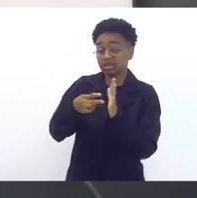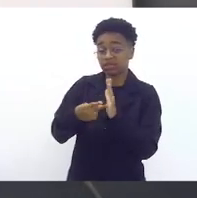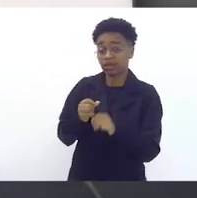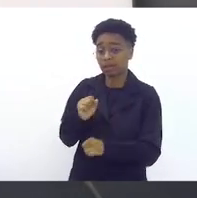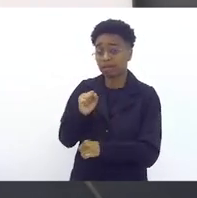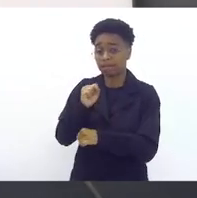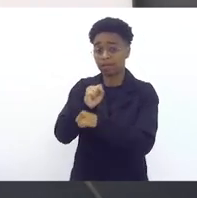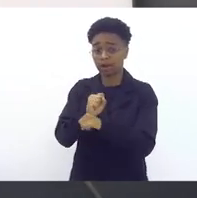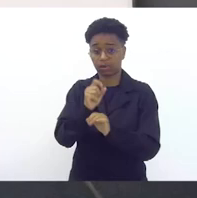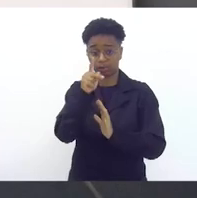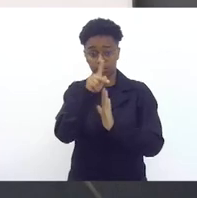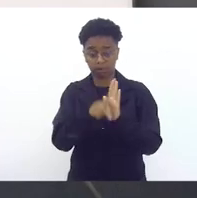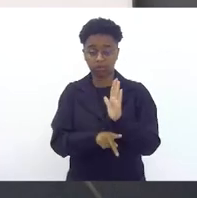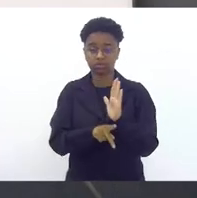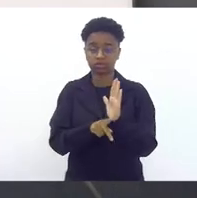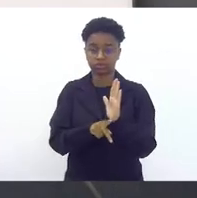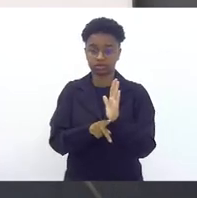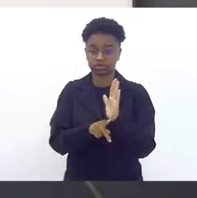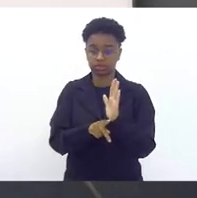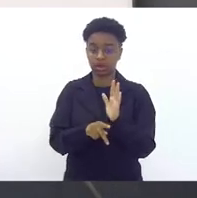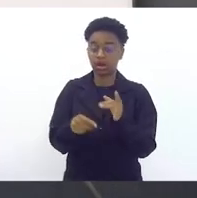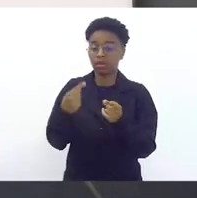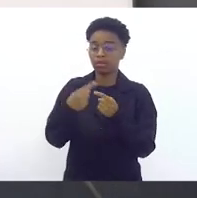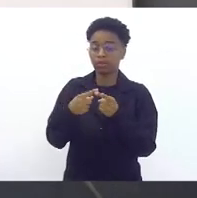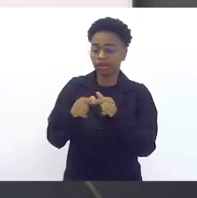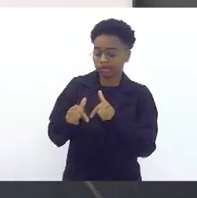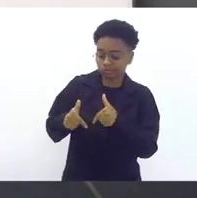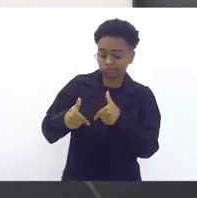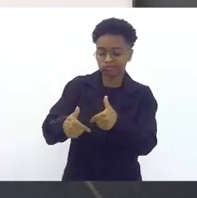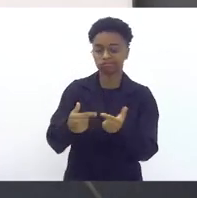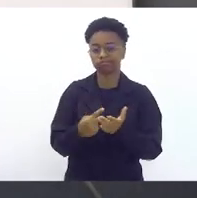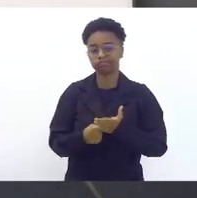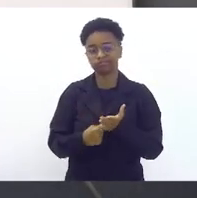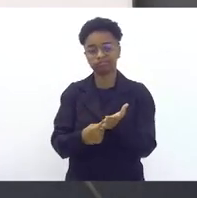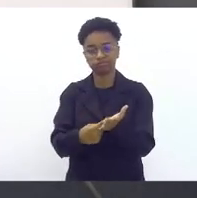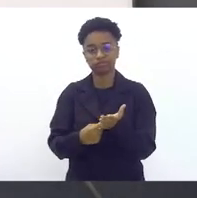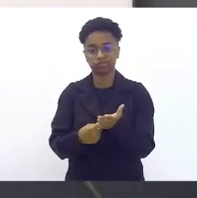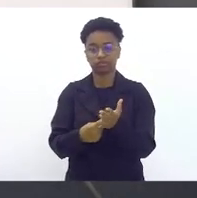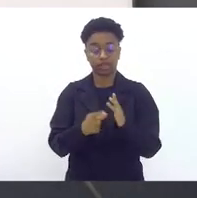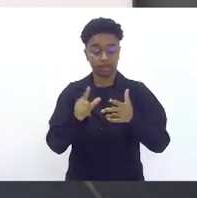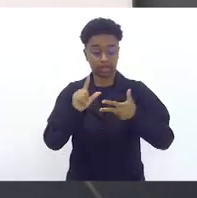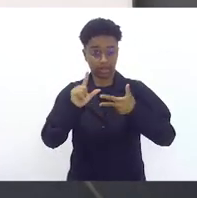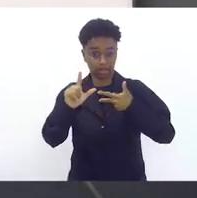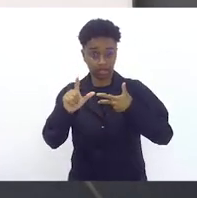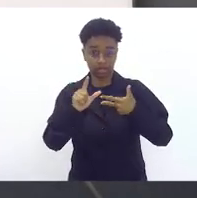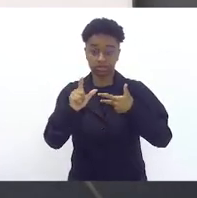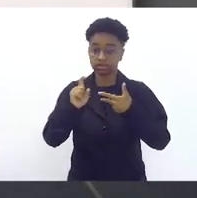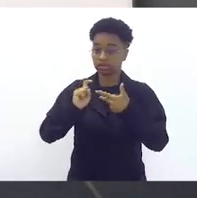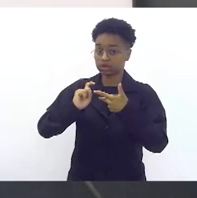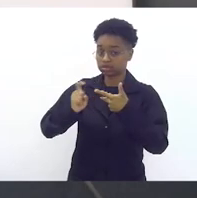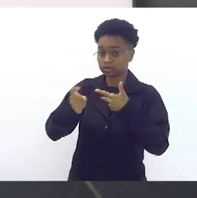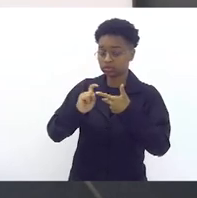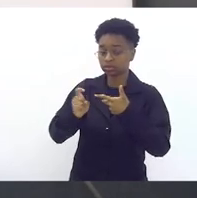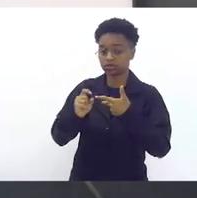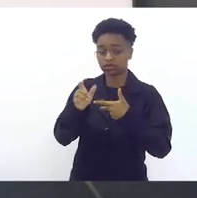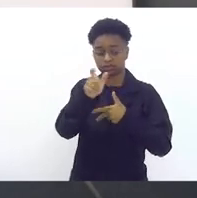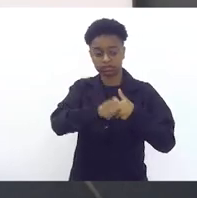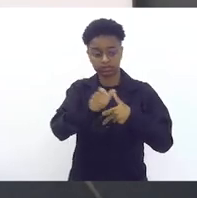estagnar um projeto que foi iniciativa pactuada entre o Poder Legislativo, o Poder Executivo e os